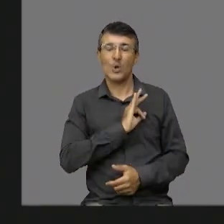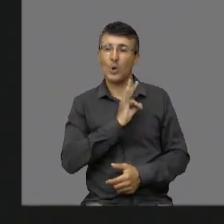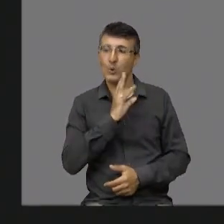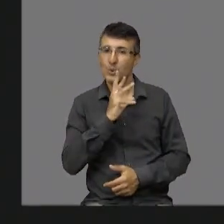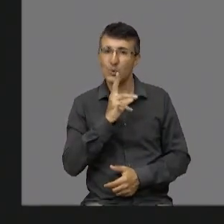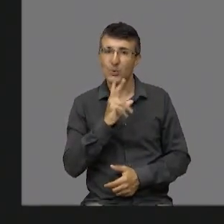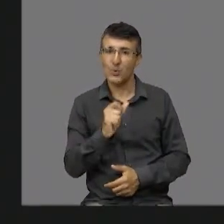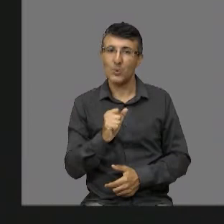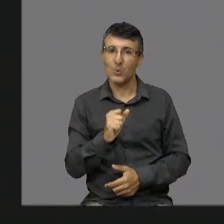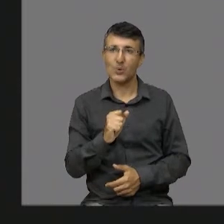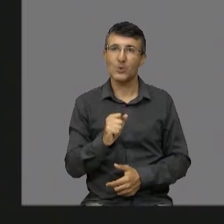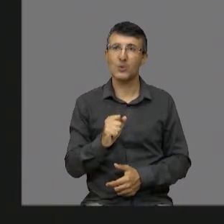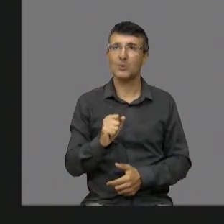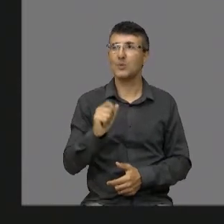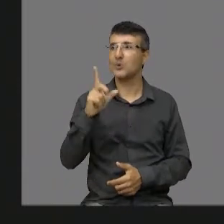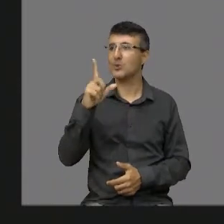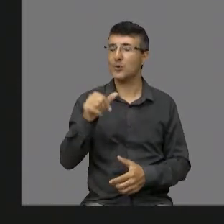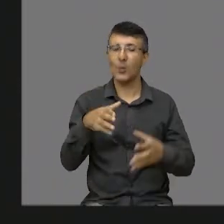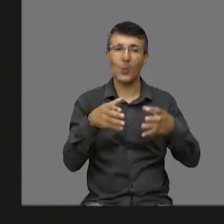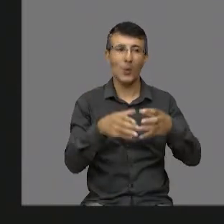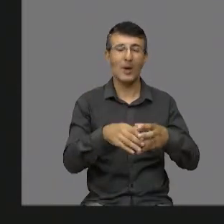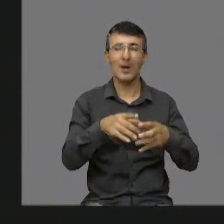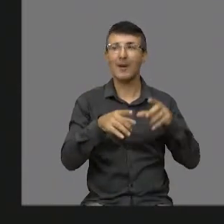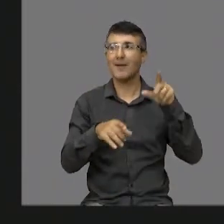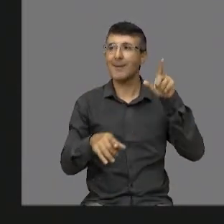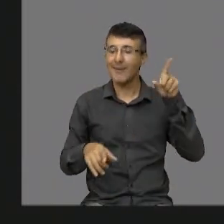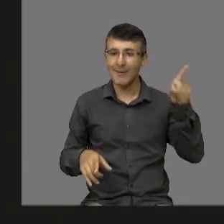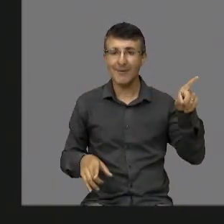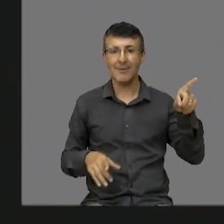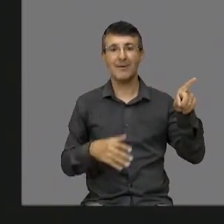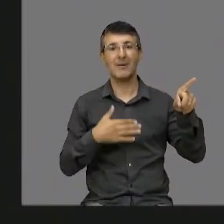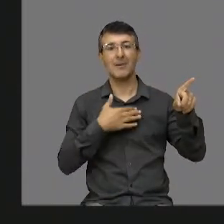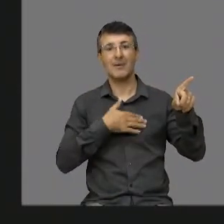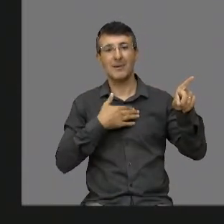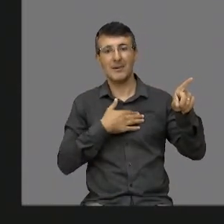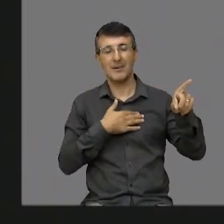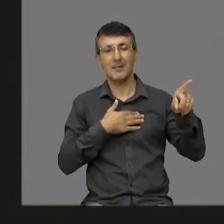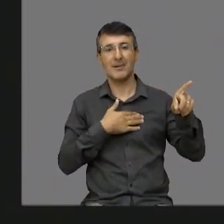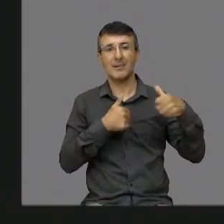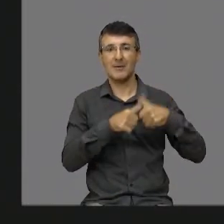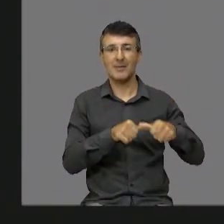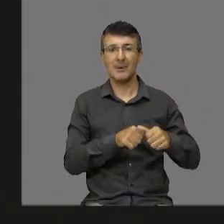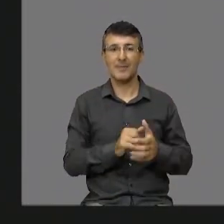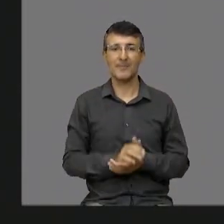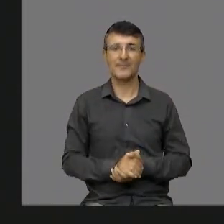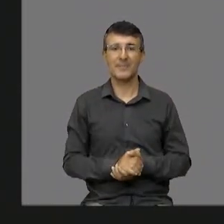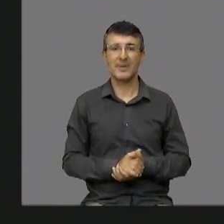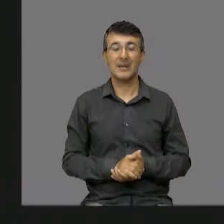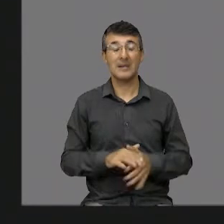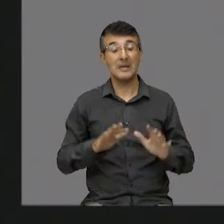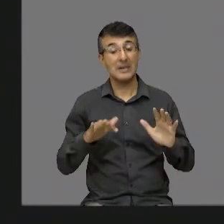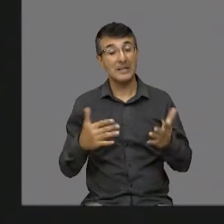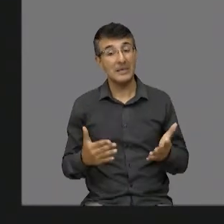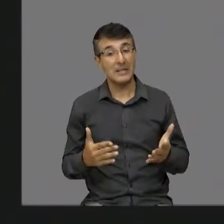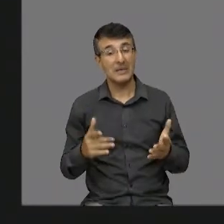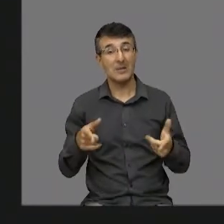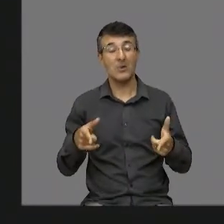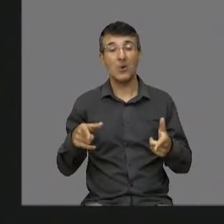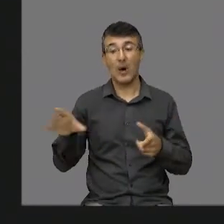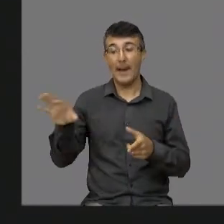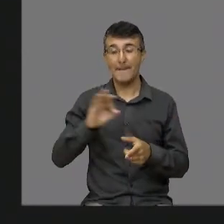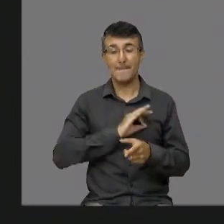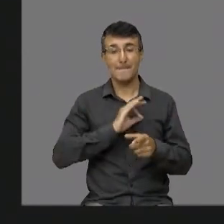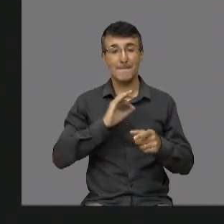que ele gostaria de estar, né? Então, acho que, do ponto de vista da patrulha, esse é o diferencial, porque é um município, tem